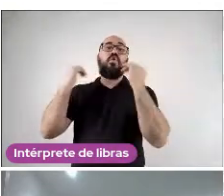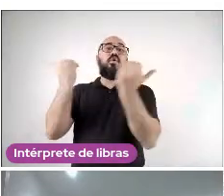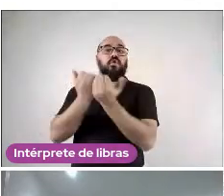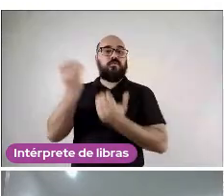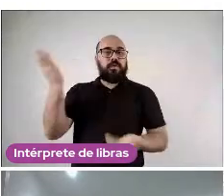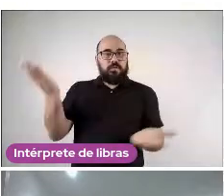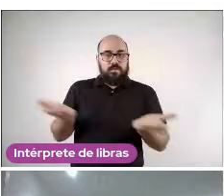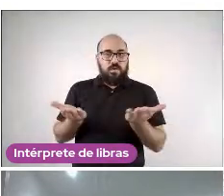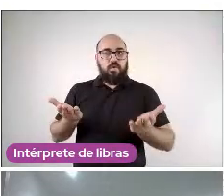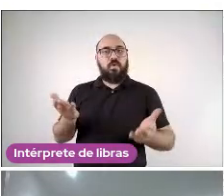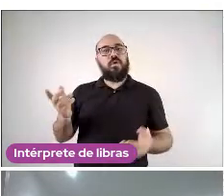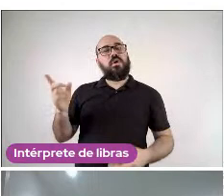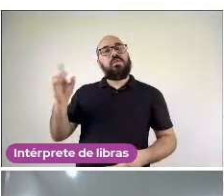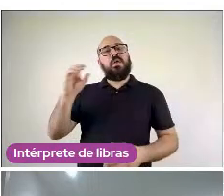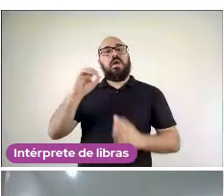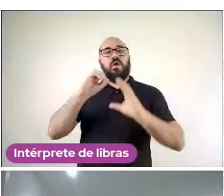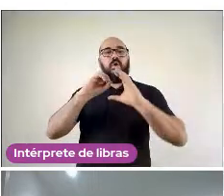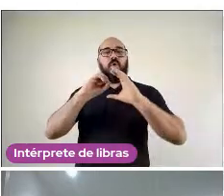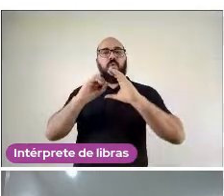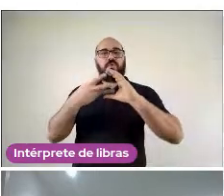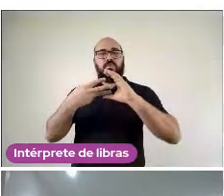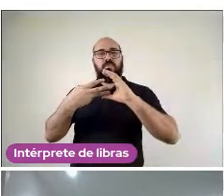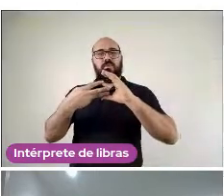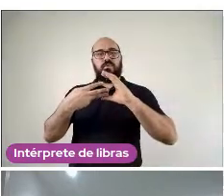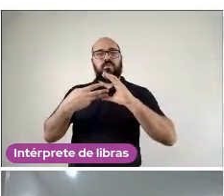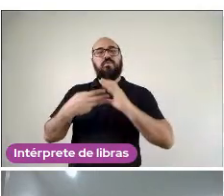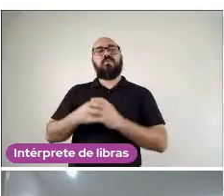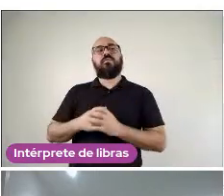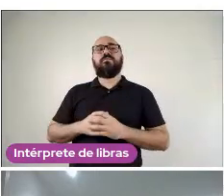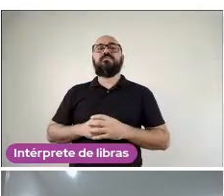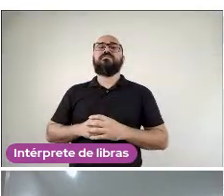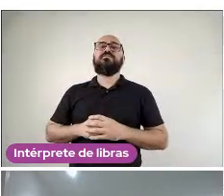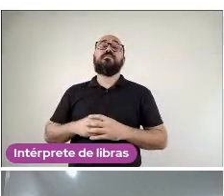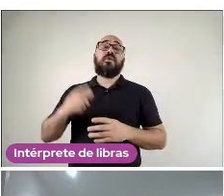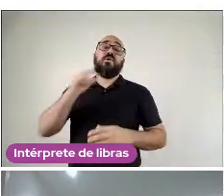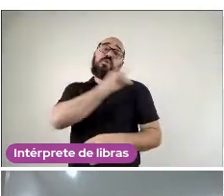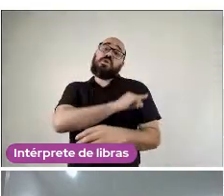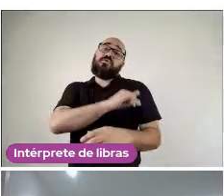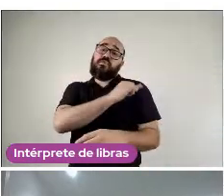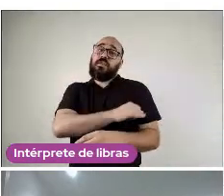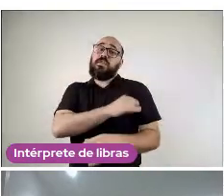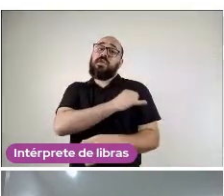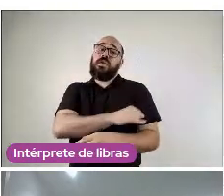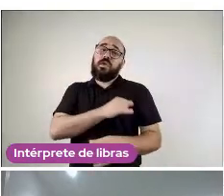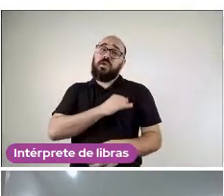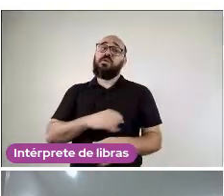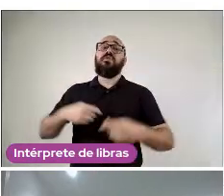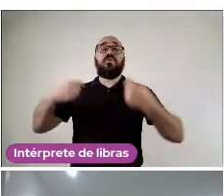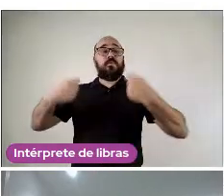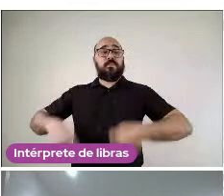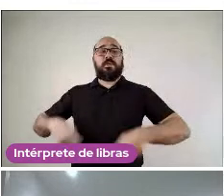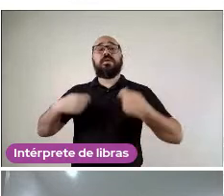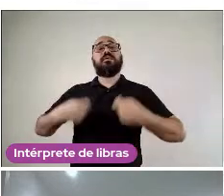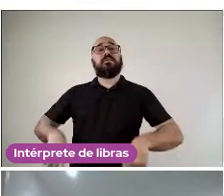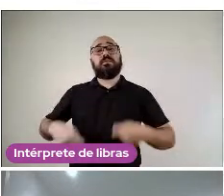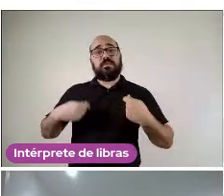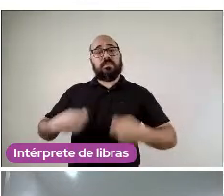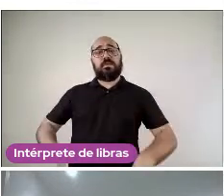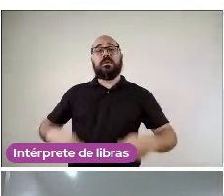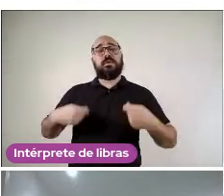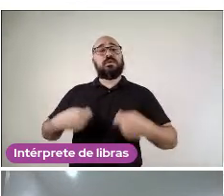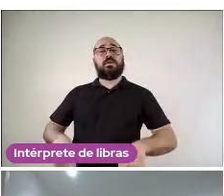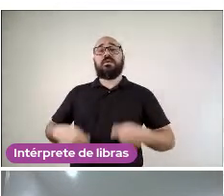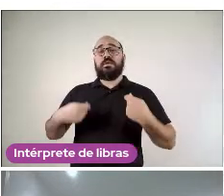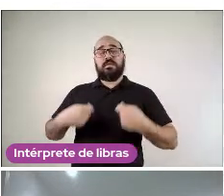do Oceano na ONU, que o Glauco também citou. E o Rio de Janeiro é uma das cidades listadas como, né, é uma das